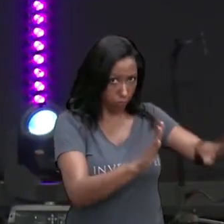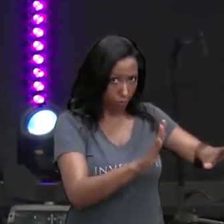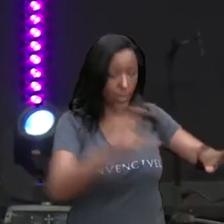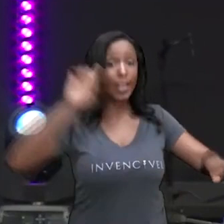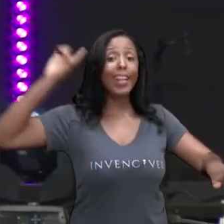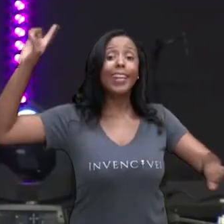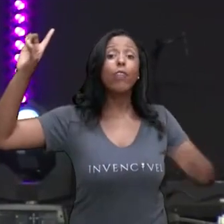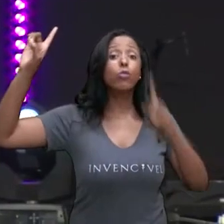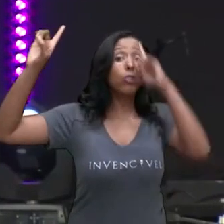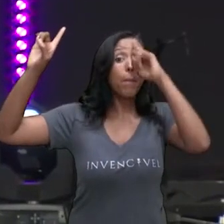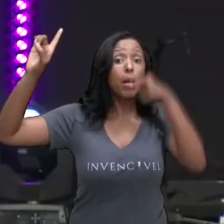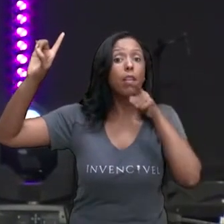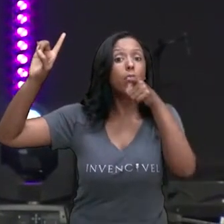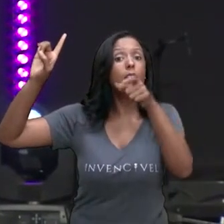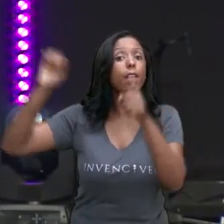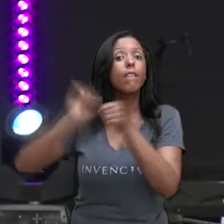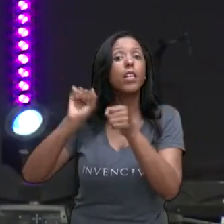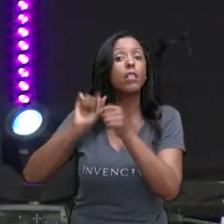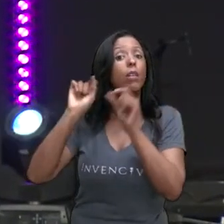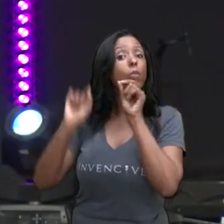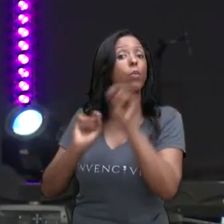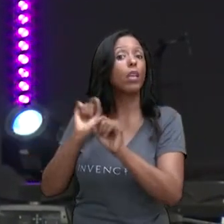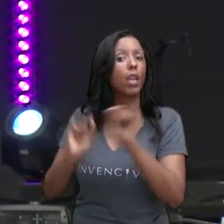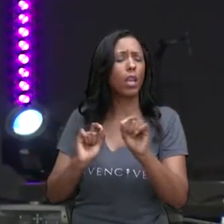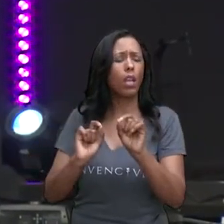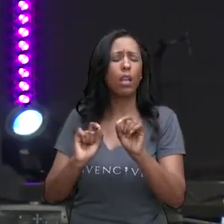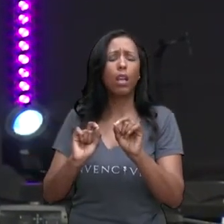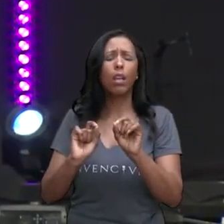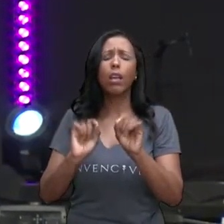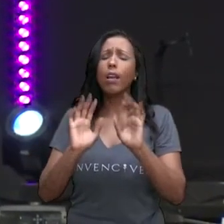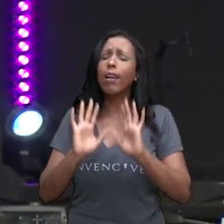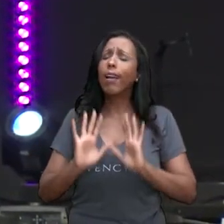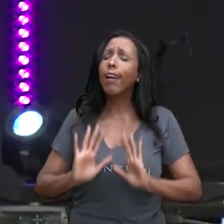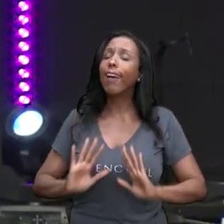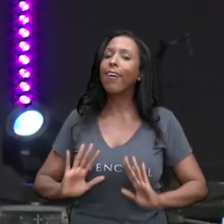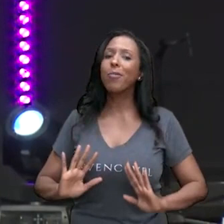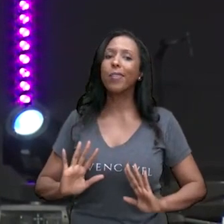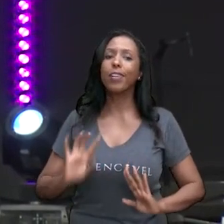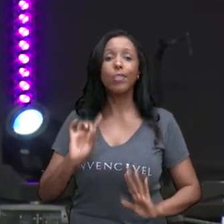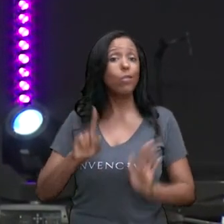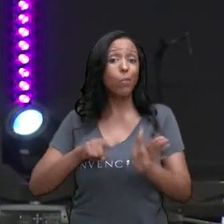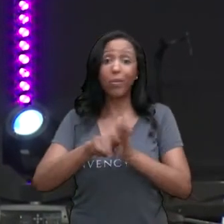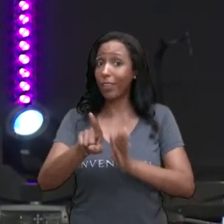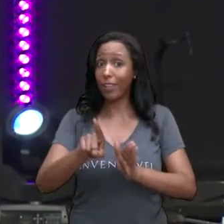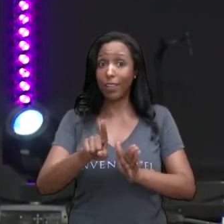Pastor, você está querendo? Não estou querendo dizer nada, eu só te provoquei, ué. Eu só te perguntei o que, que a Bíblia diz.